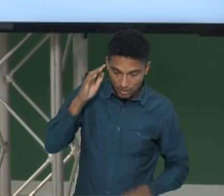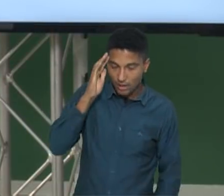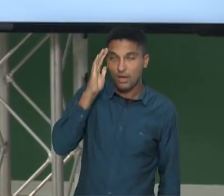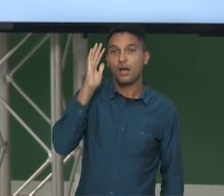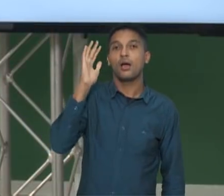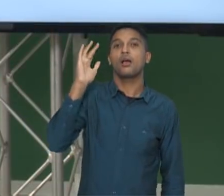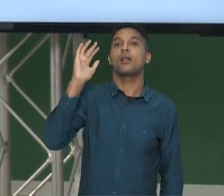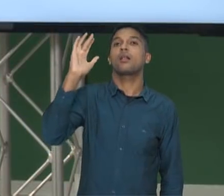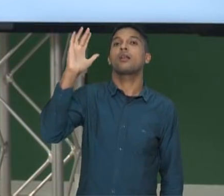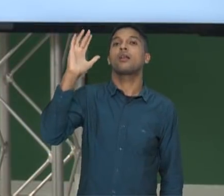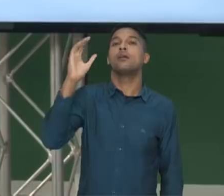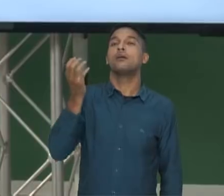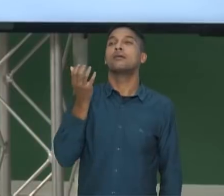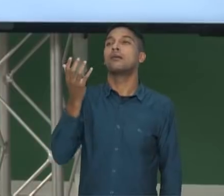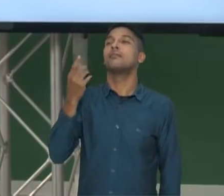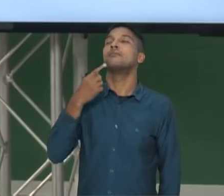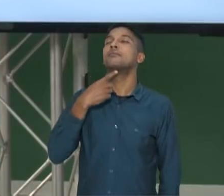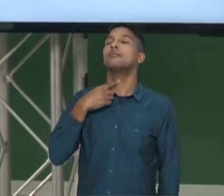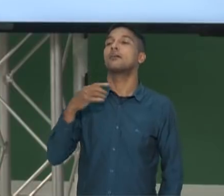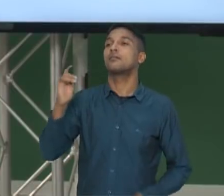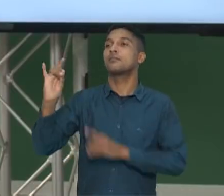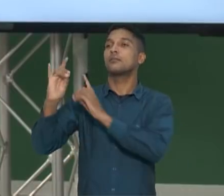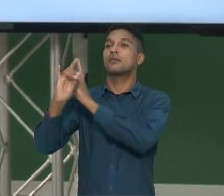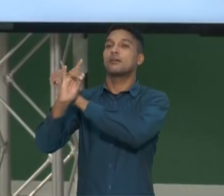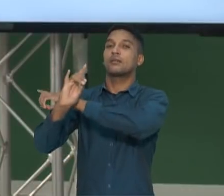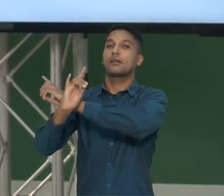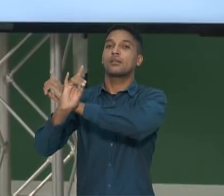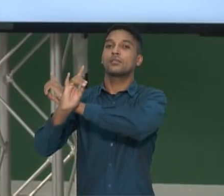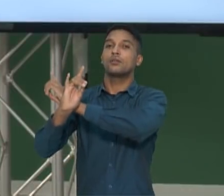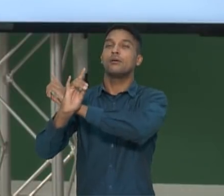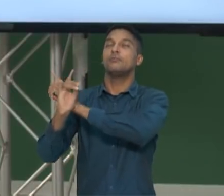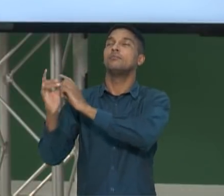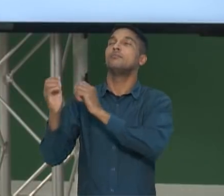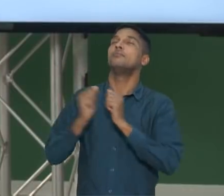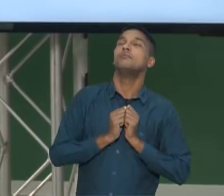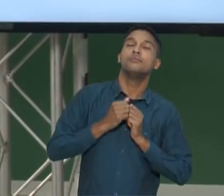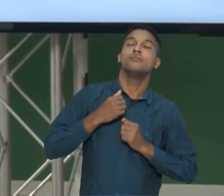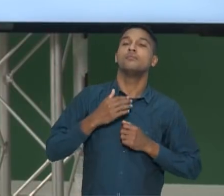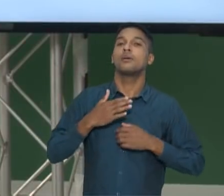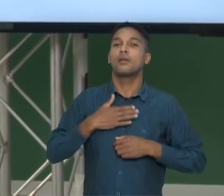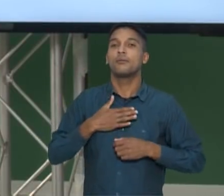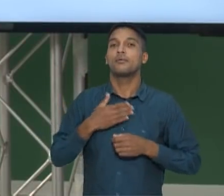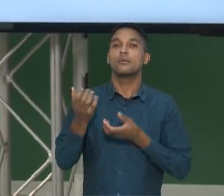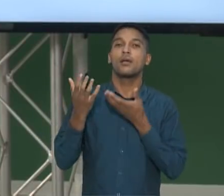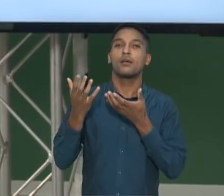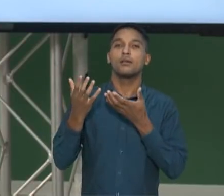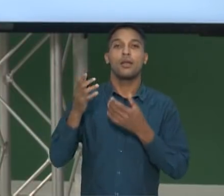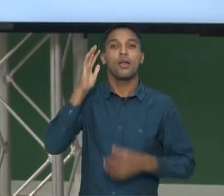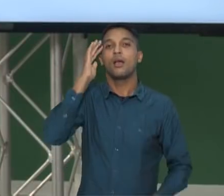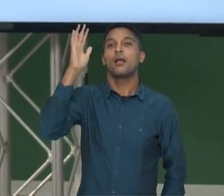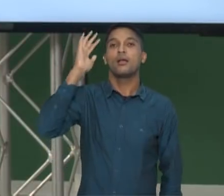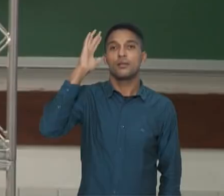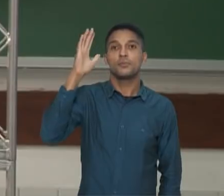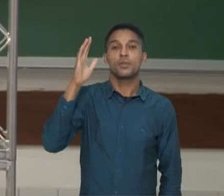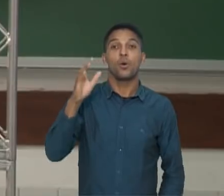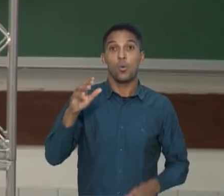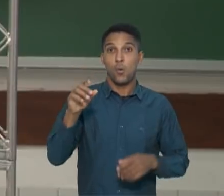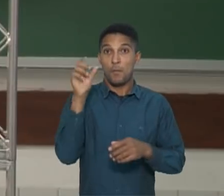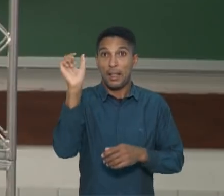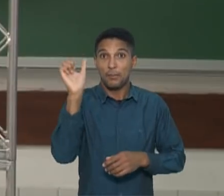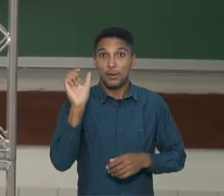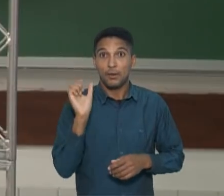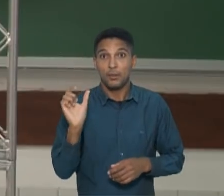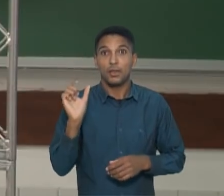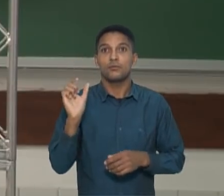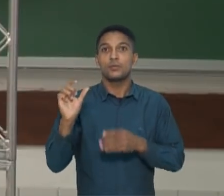ali o enredo e a trama dos acontecimentos, tá? Então procurem usar essas palavras na medida do possível aí na resposta de vocês,